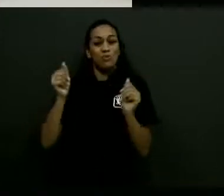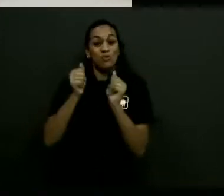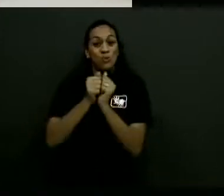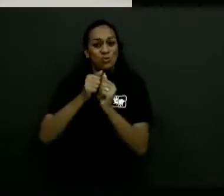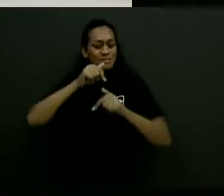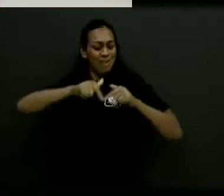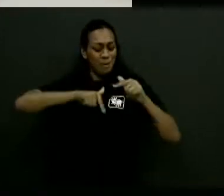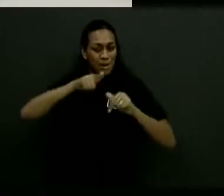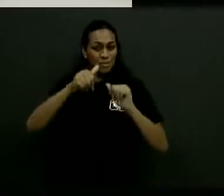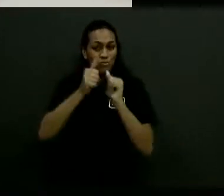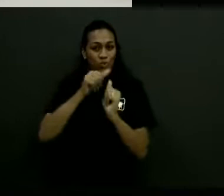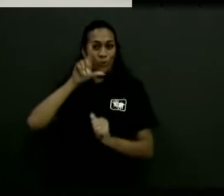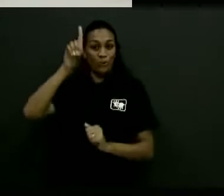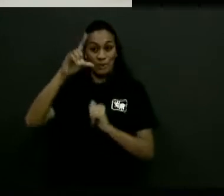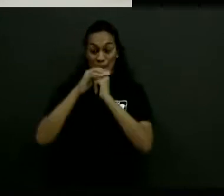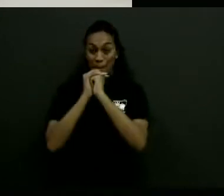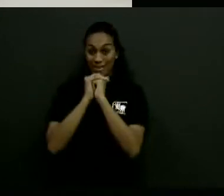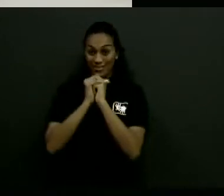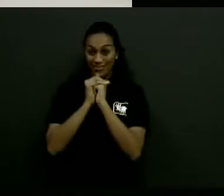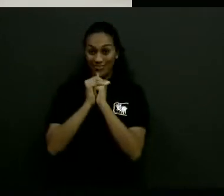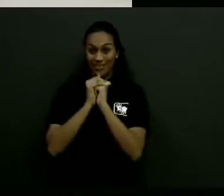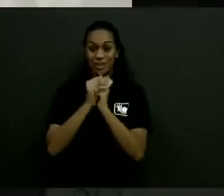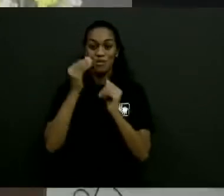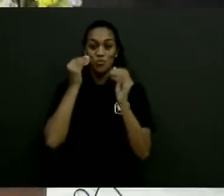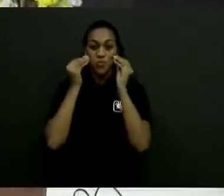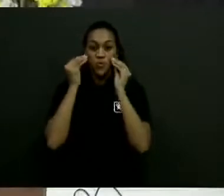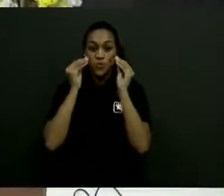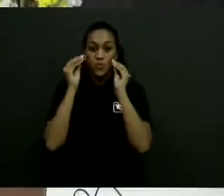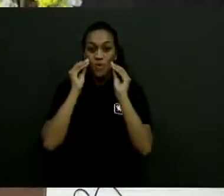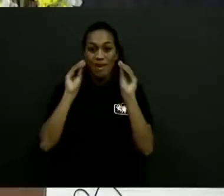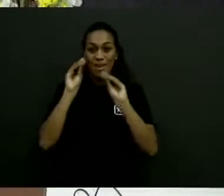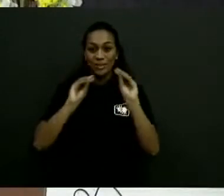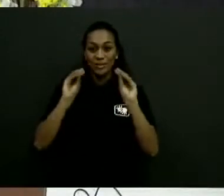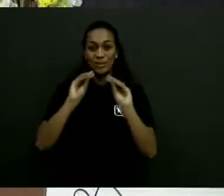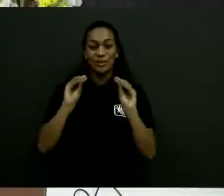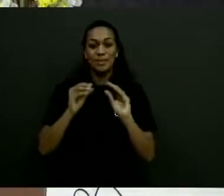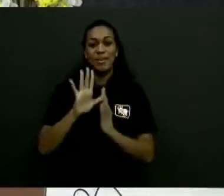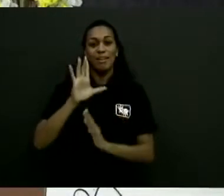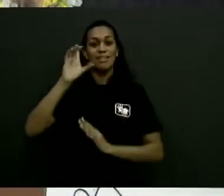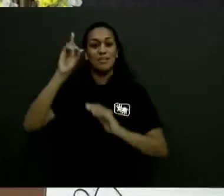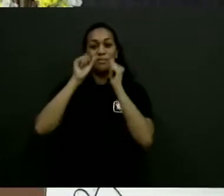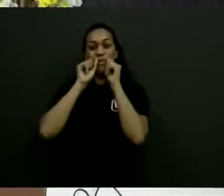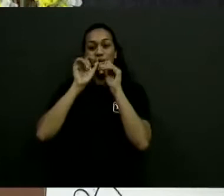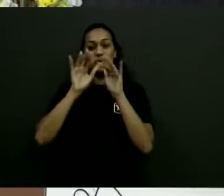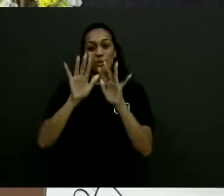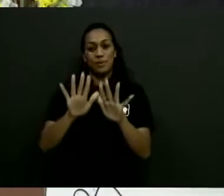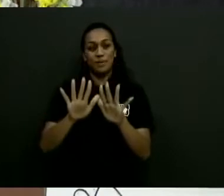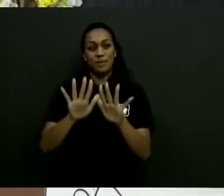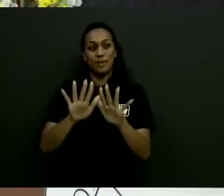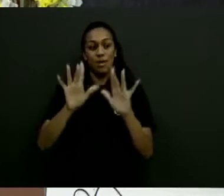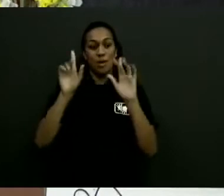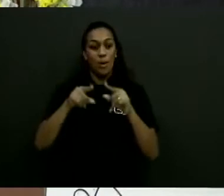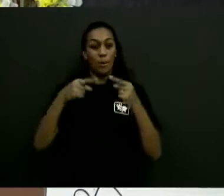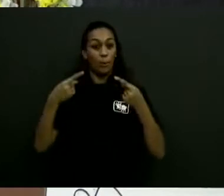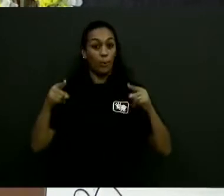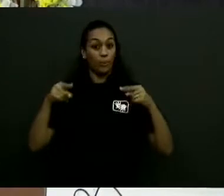fazendo a obra do Senhor. Amém? Um beijo para você, um beijo virtual, minha esposa. Deus abençoe. Vamos ouvir um